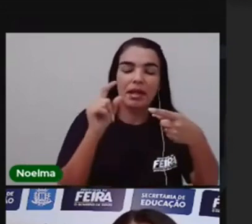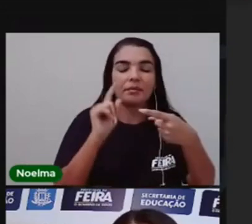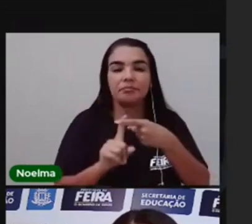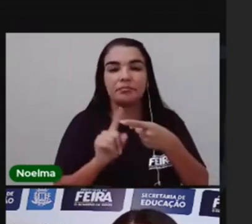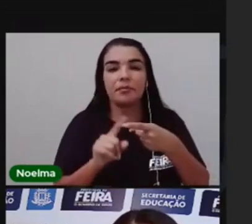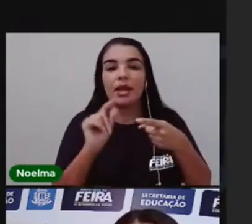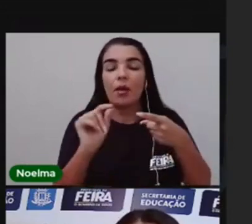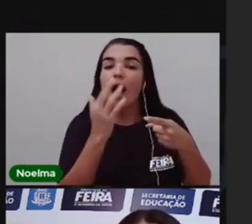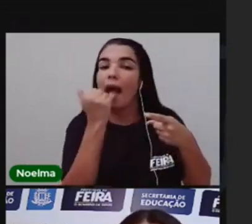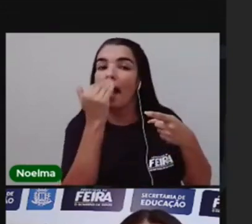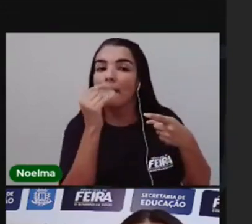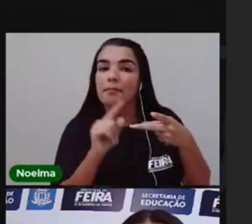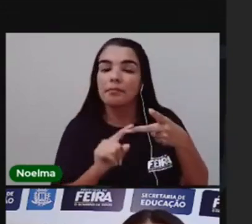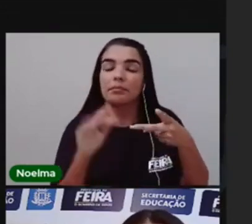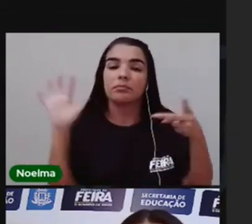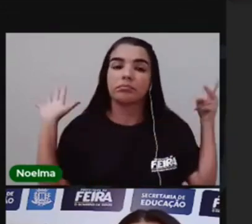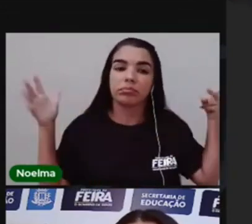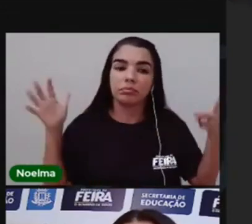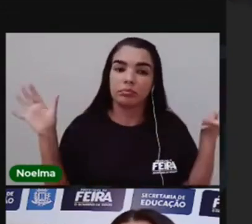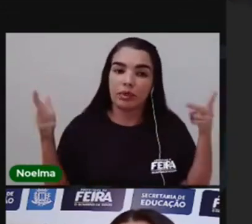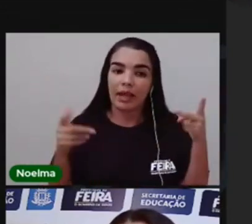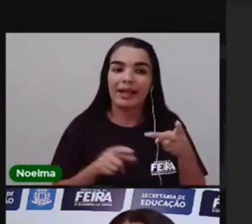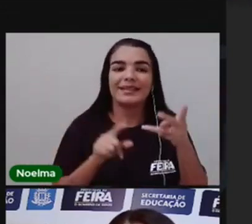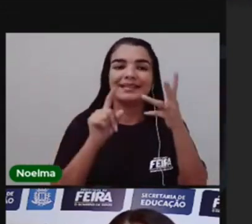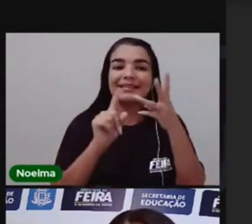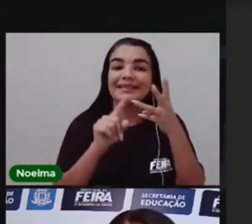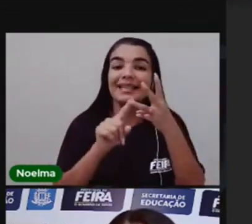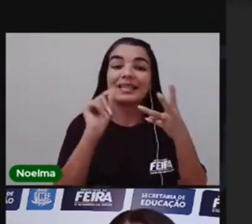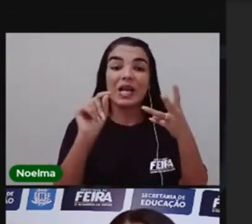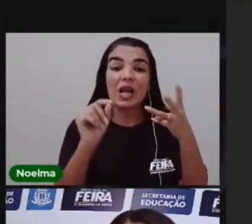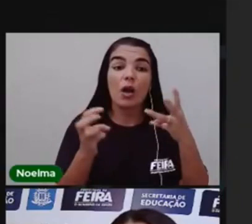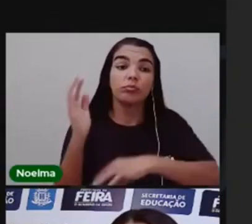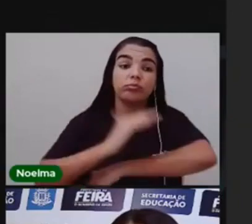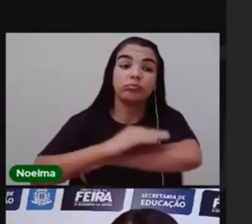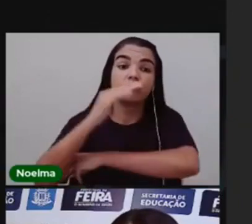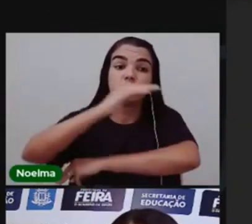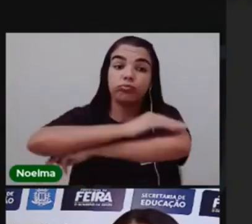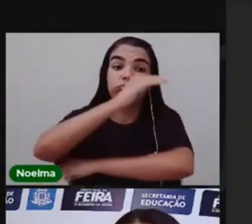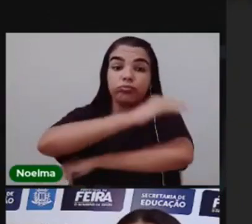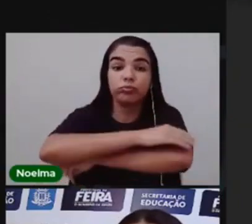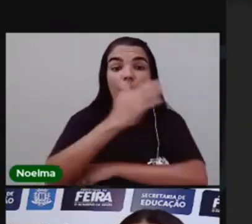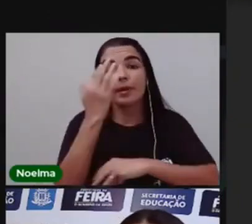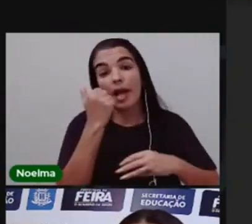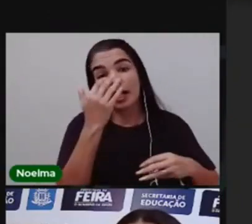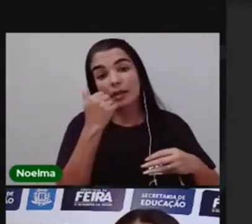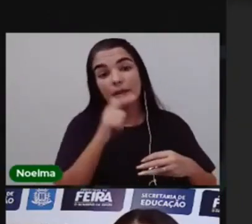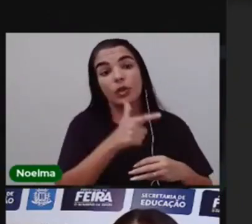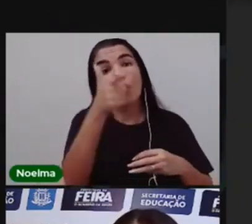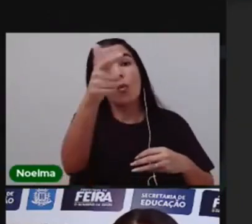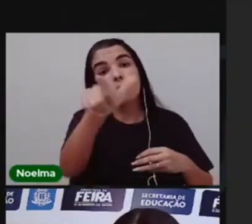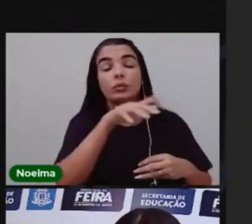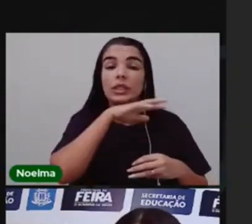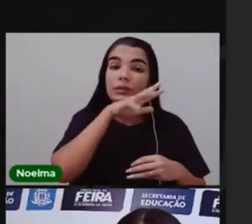primário, a borboleta, porque ela se alimenta da planta, e consumidor secundário, nós temos o sapo, que se alimenta de outro